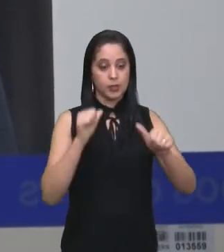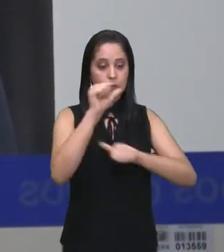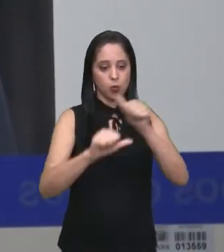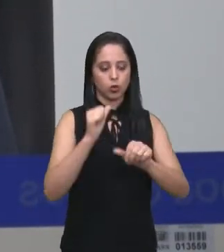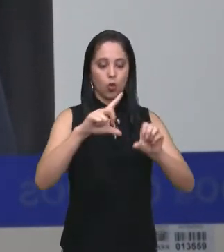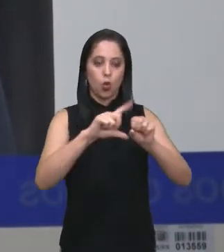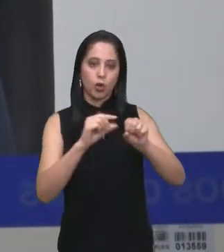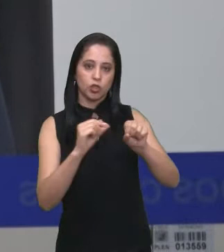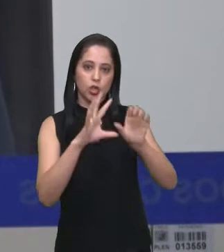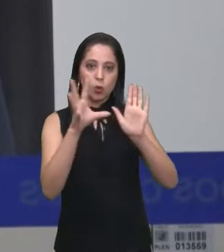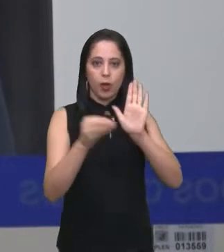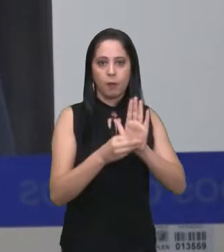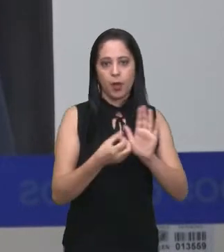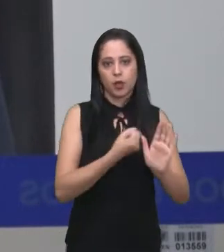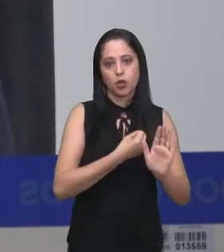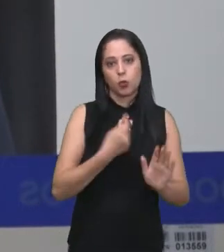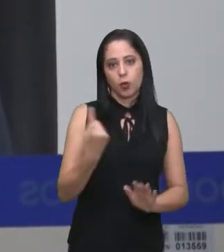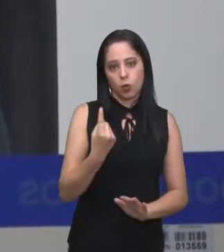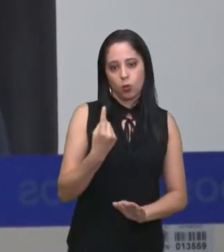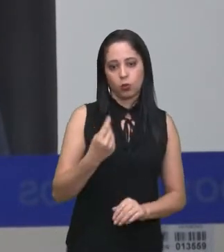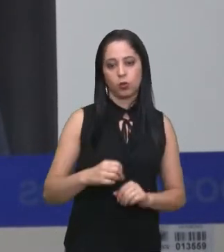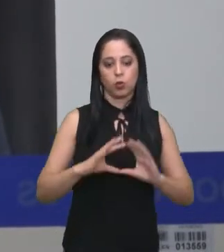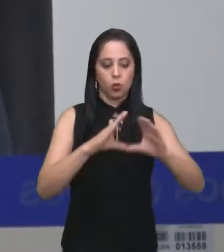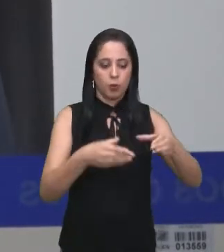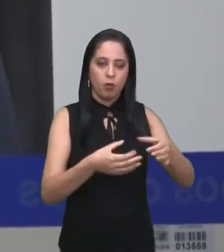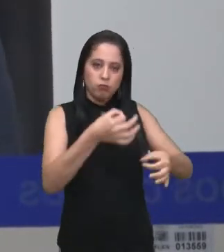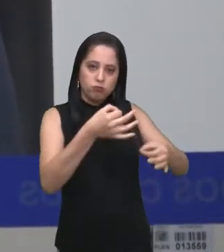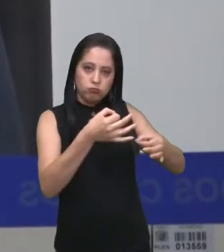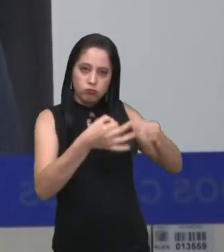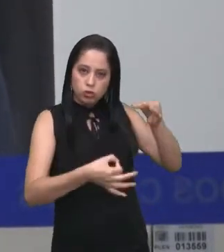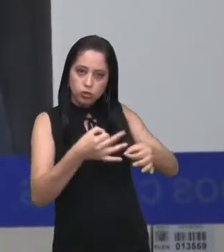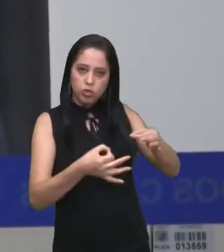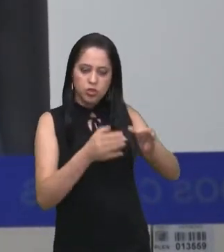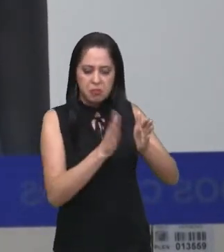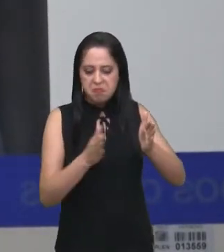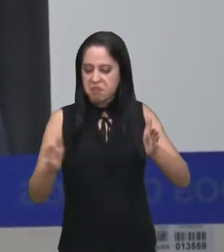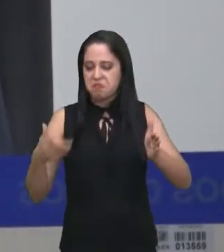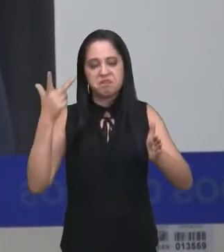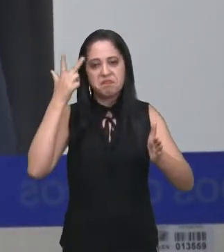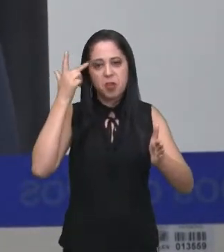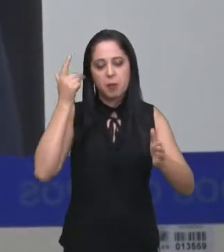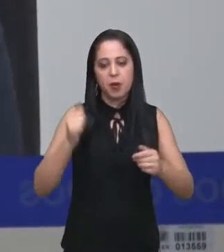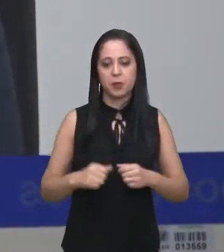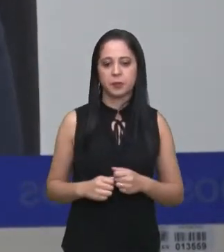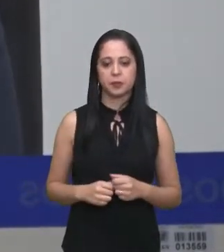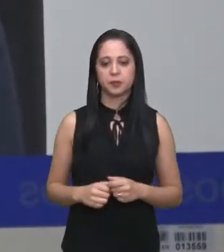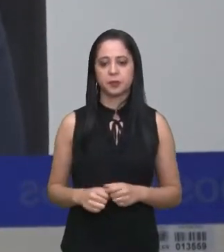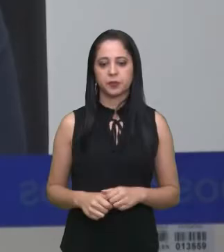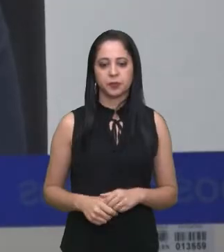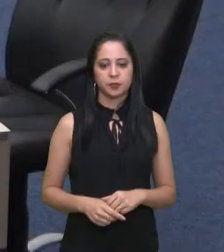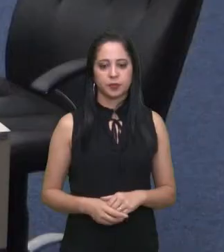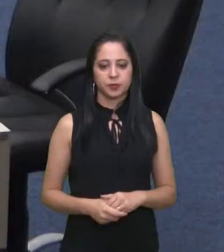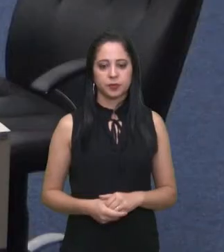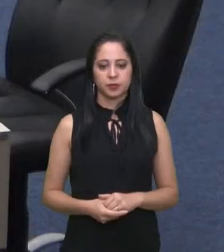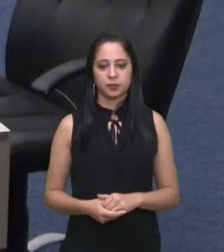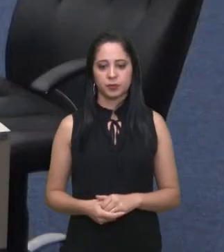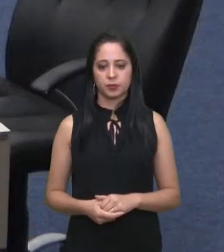66/2022. Comissão Justiça, o rito é ordinário. Senhor presidente.